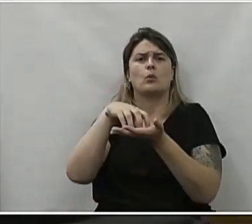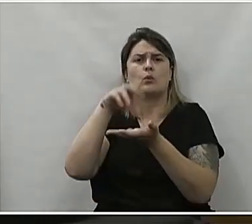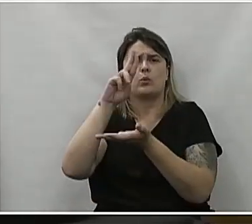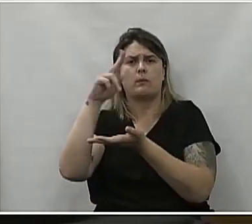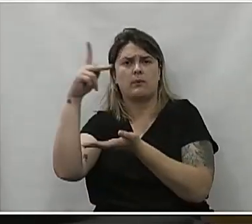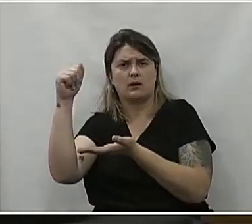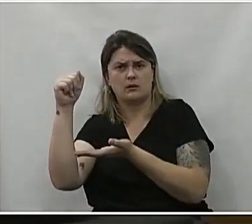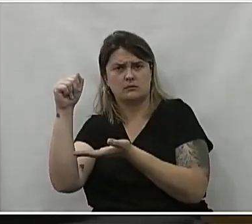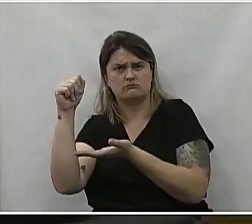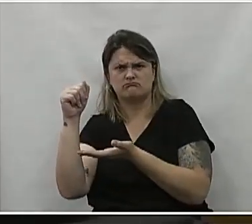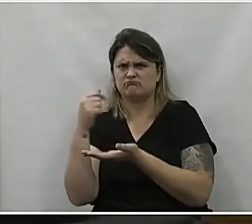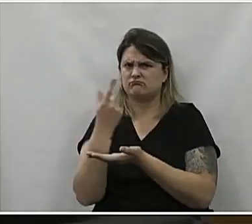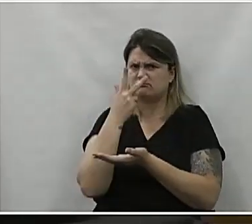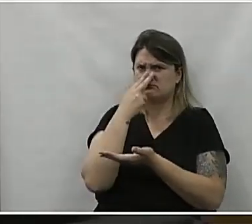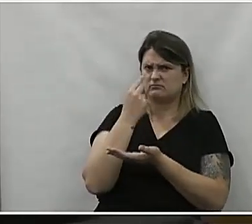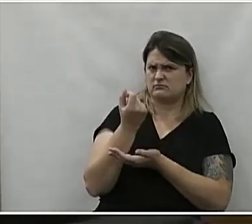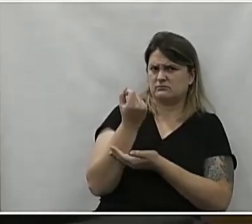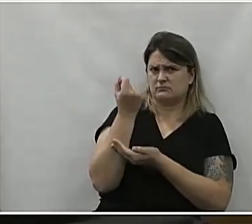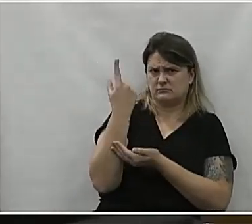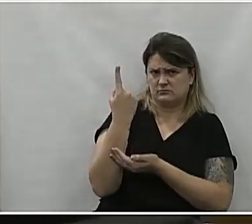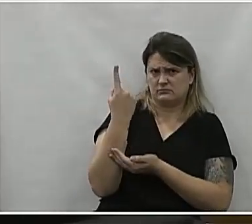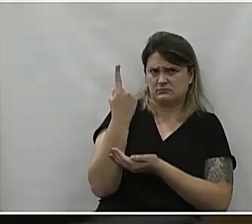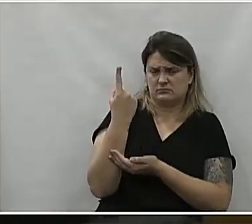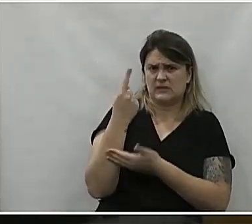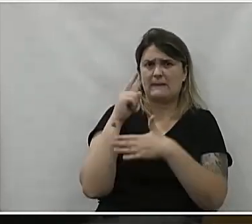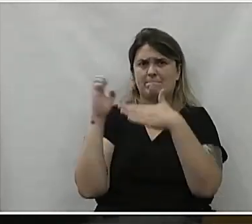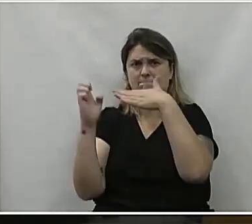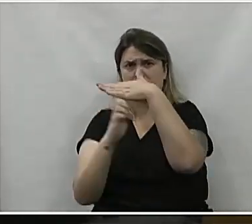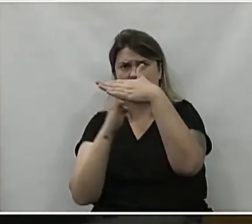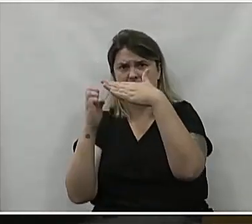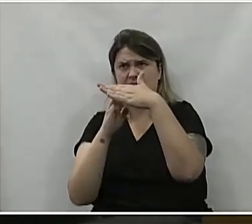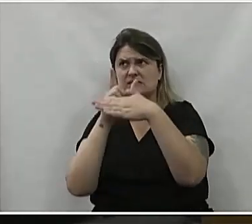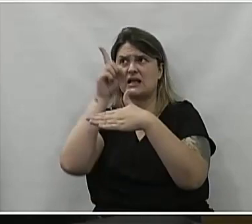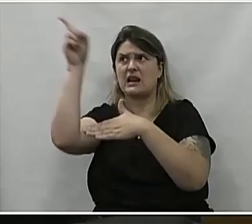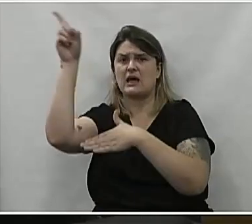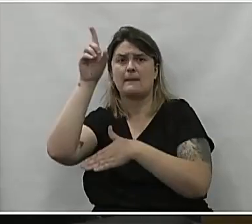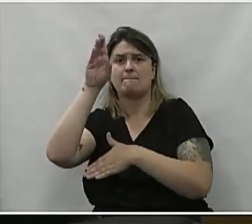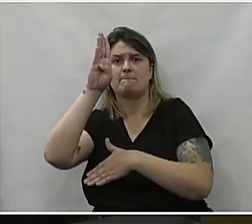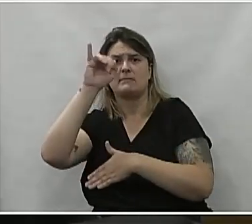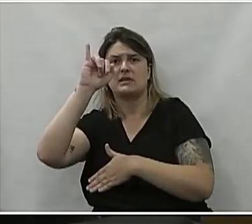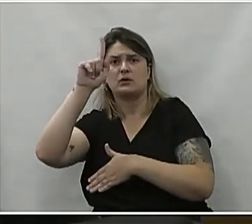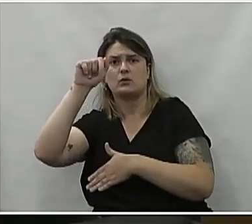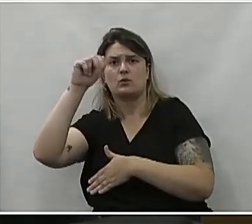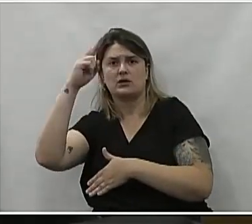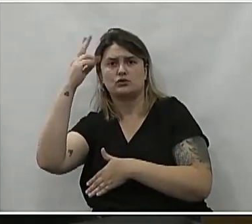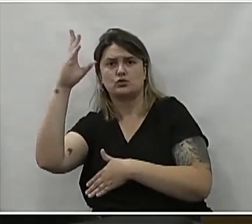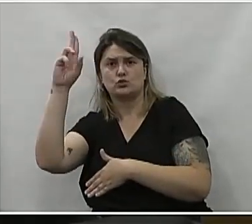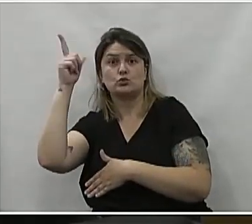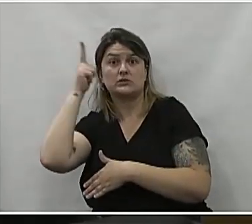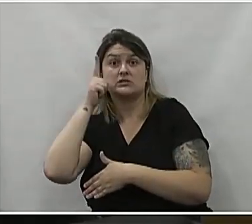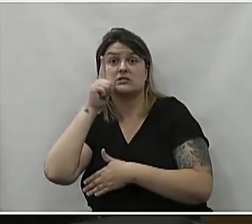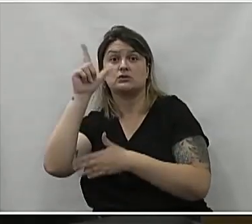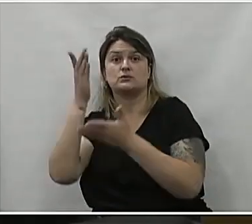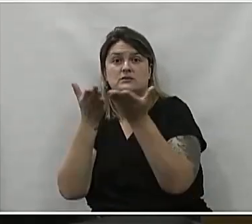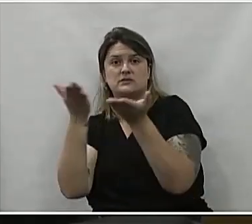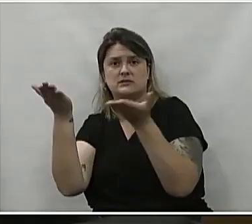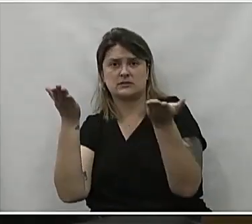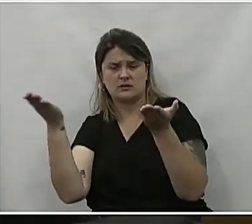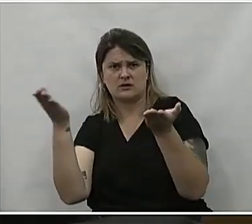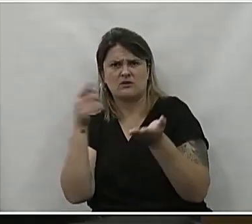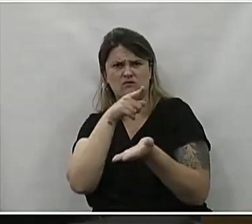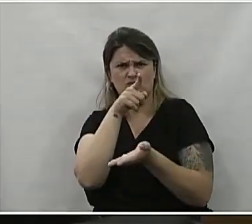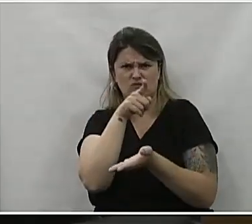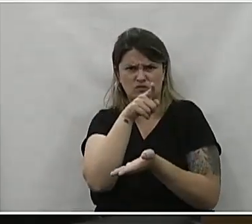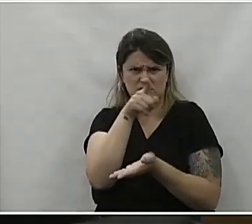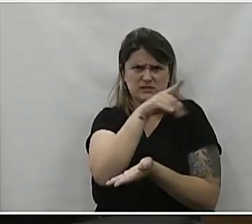Não é estranho isso? Uma empresa Lá de Biguaçu Que ganha uma licitação E daí